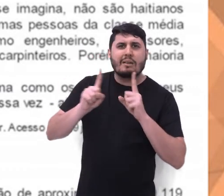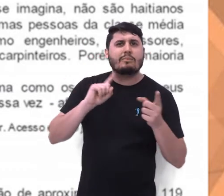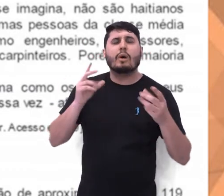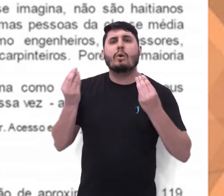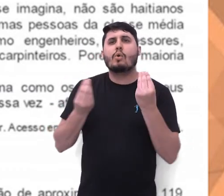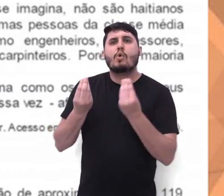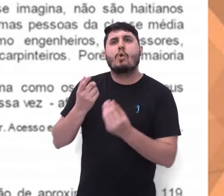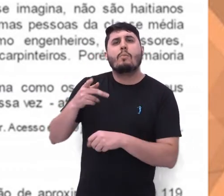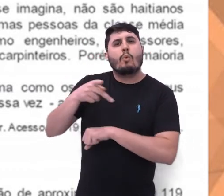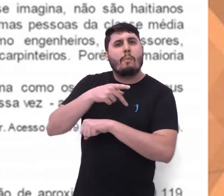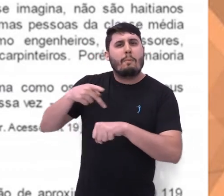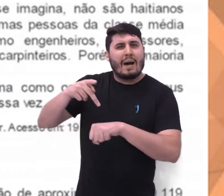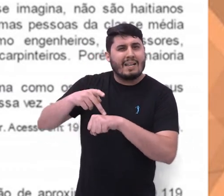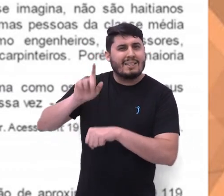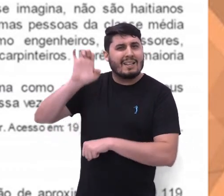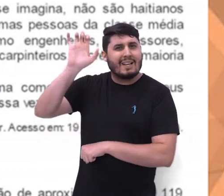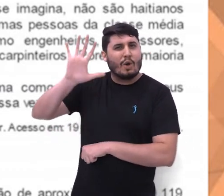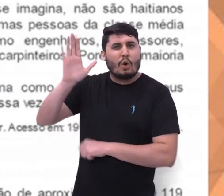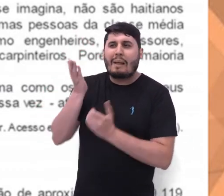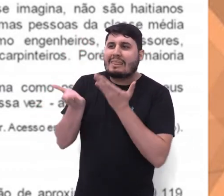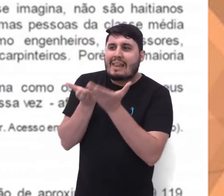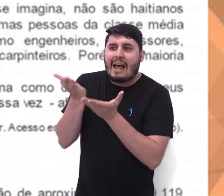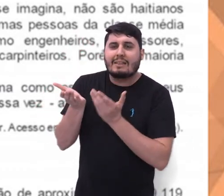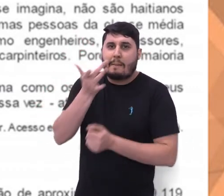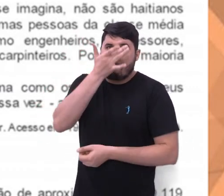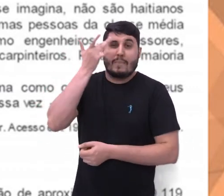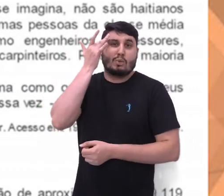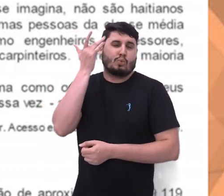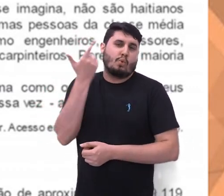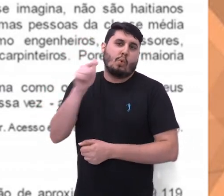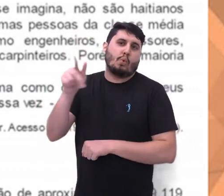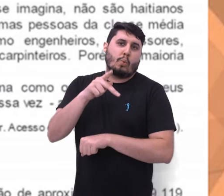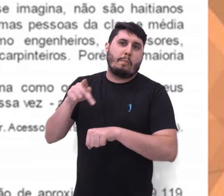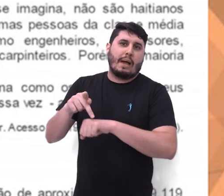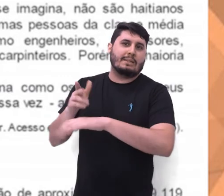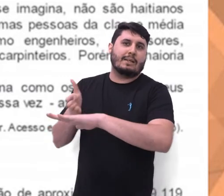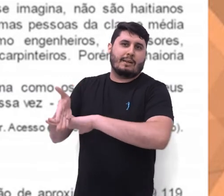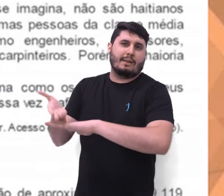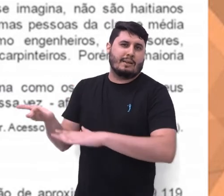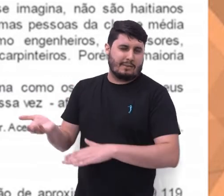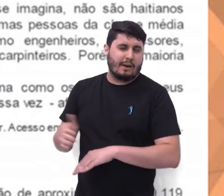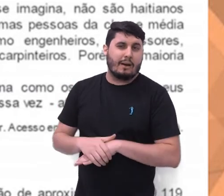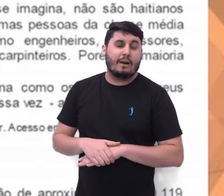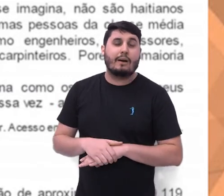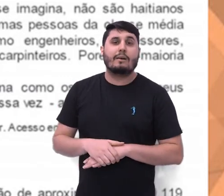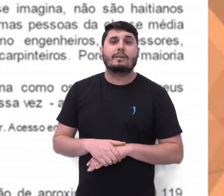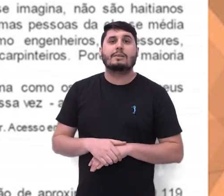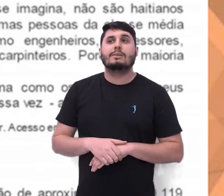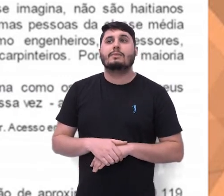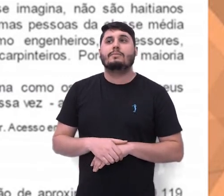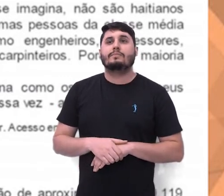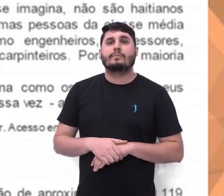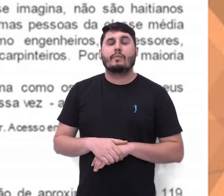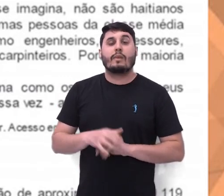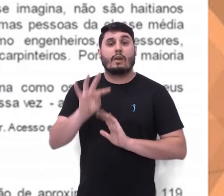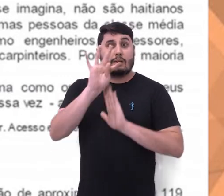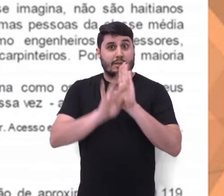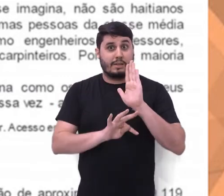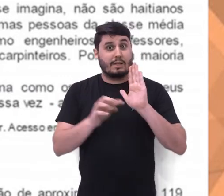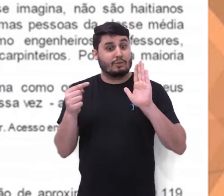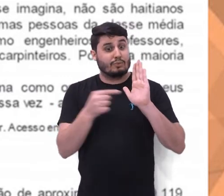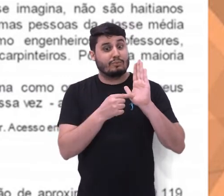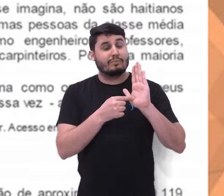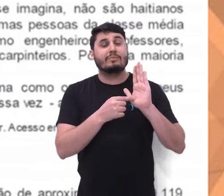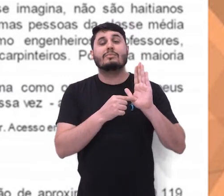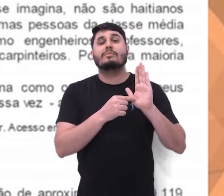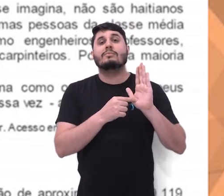os países europeus tratam os imigrantes. Agora chegou a nossa vez, afirma Corinto. O texto também foi